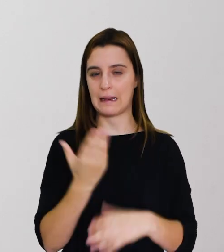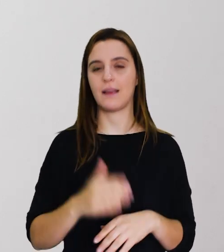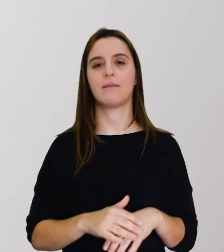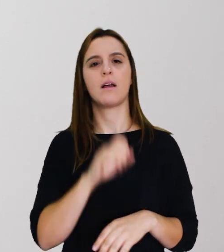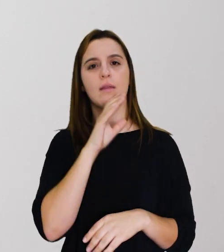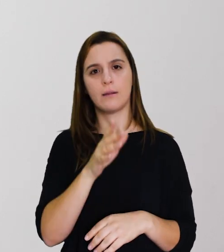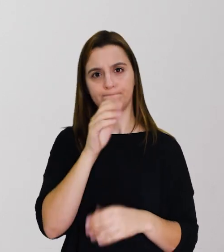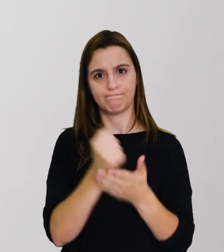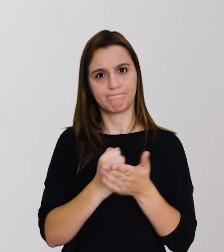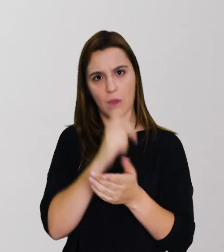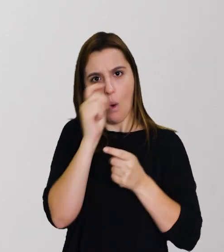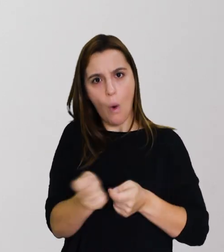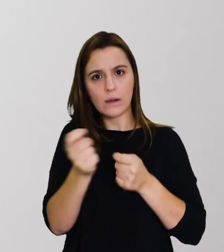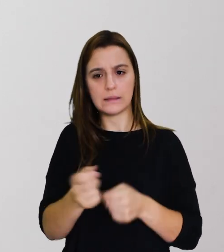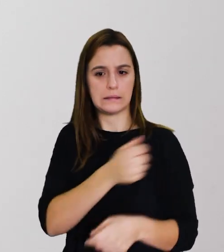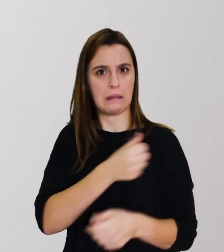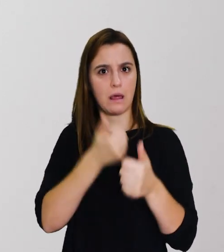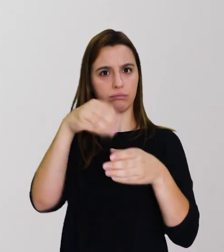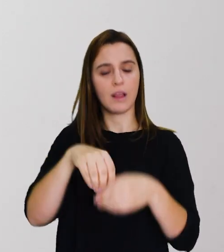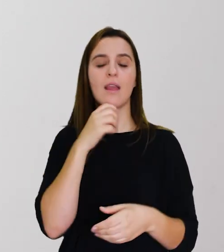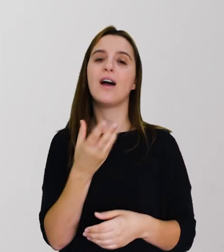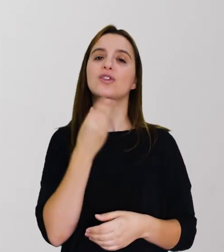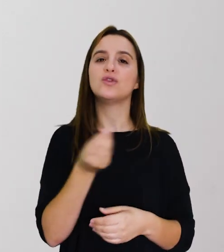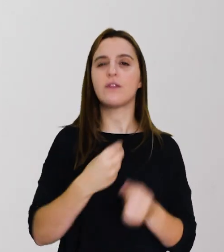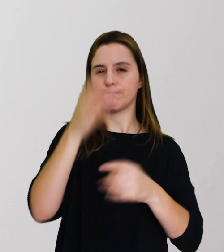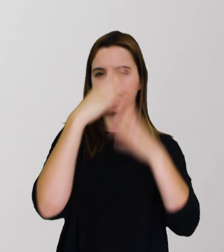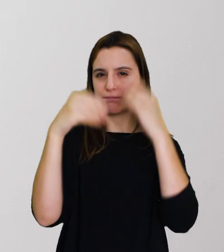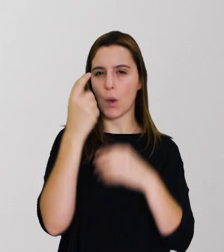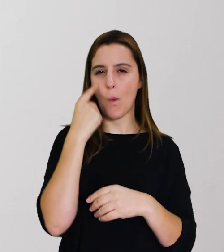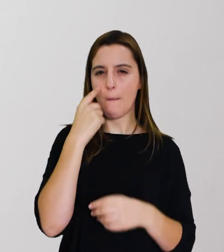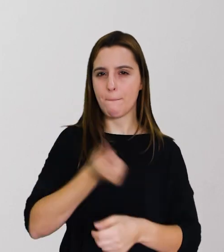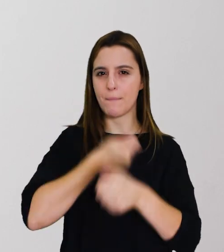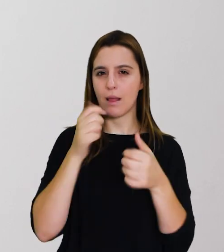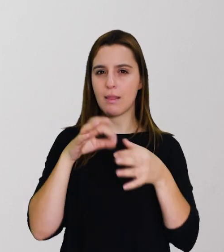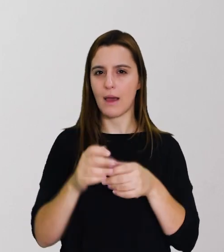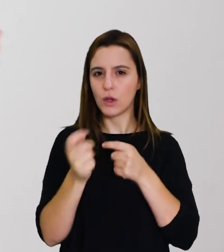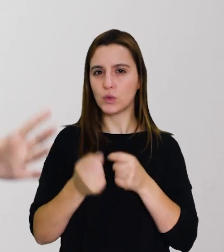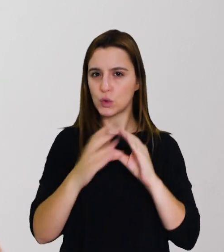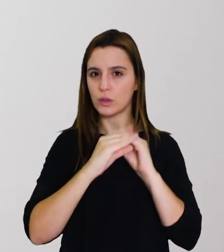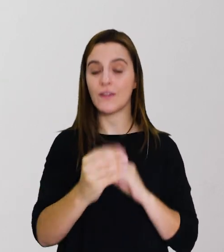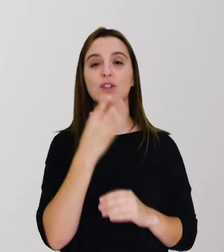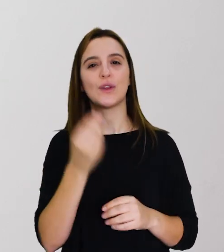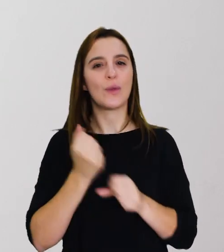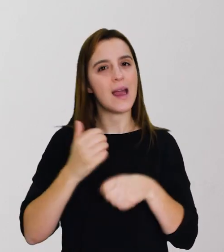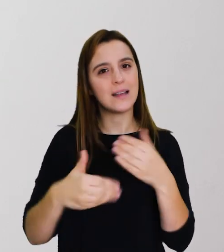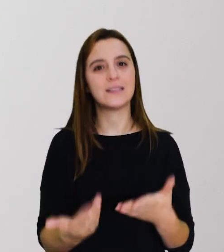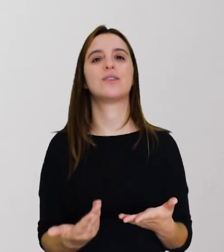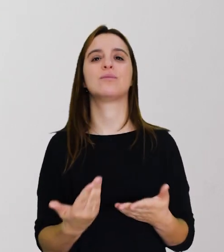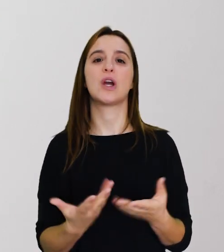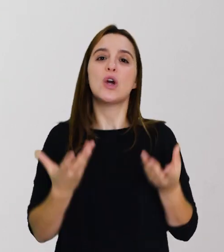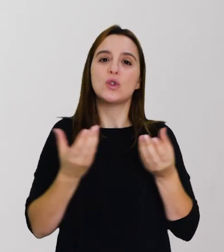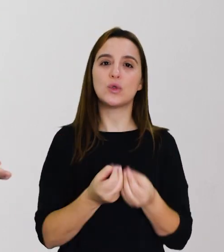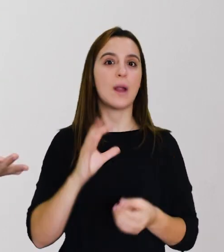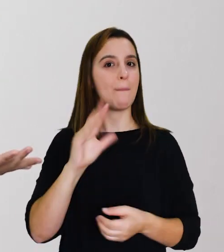a criação de hortas urbanas onde os jovens possam aprender mais sobre a agricultura sustentável. Juventude em ação,